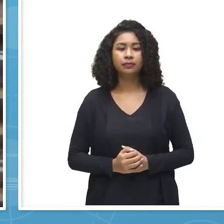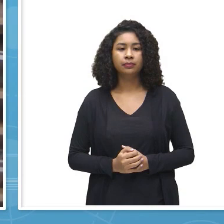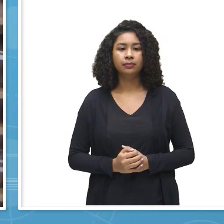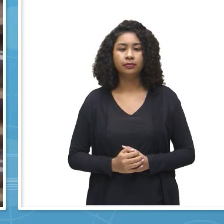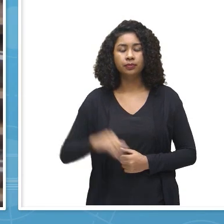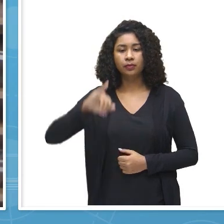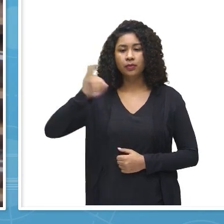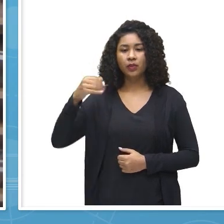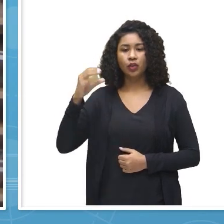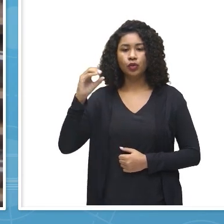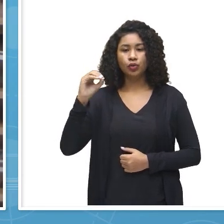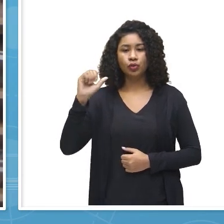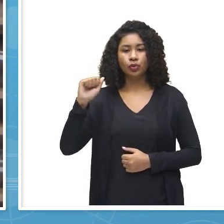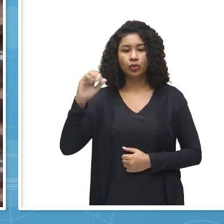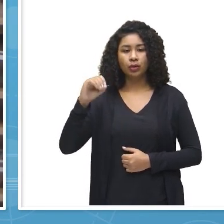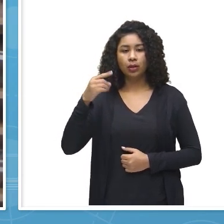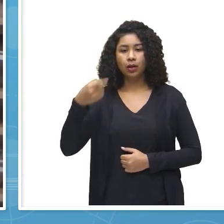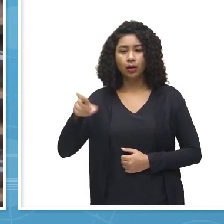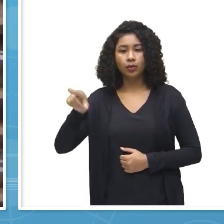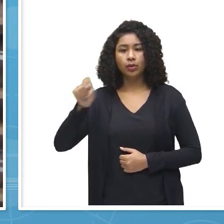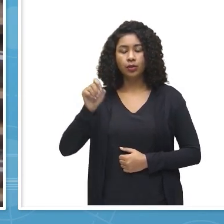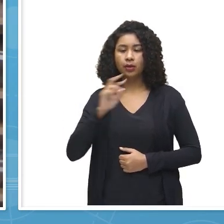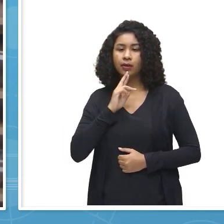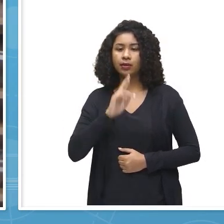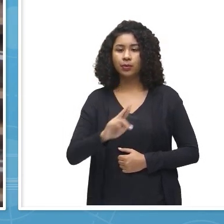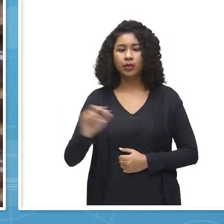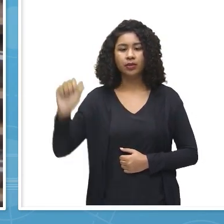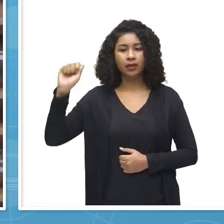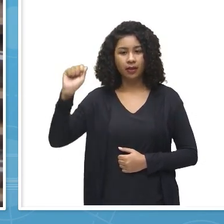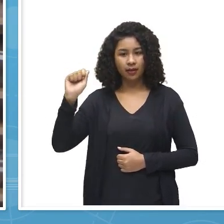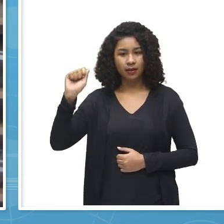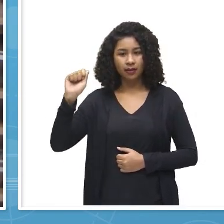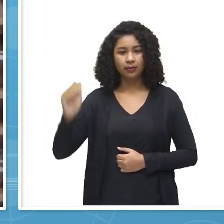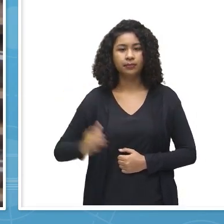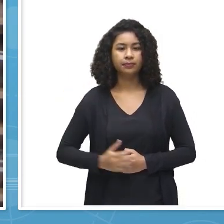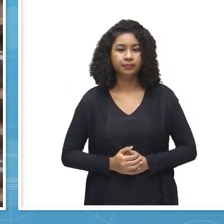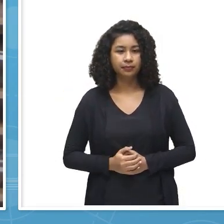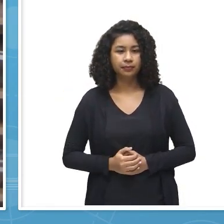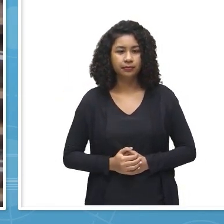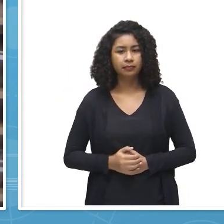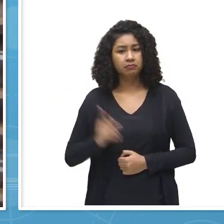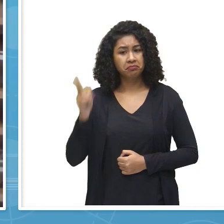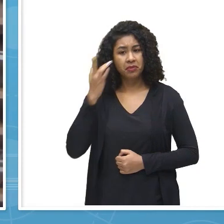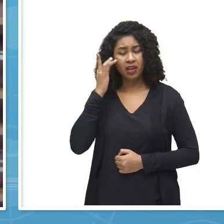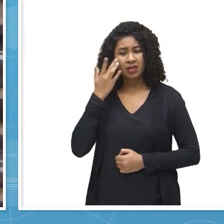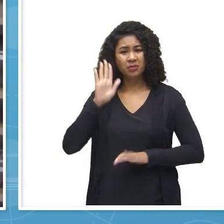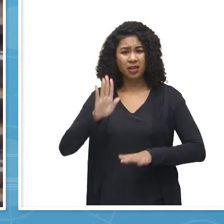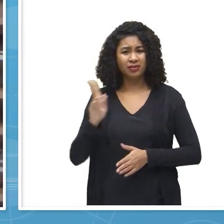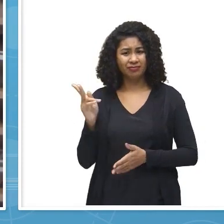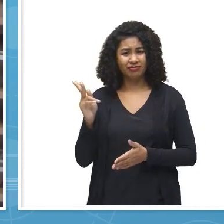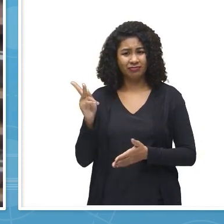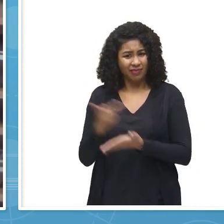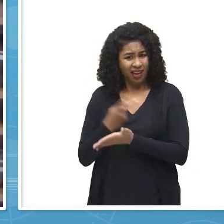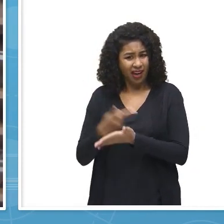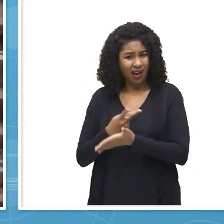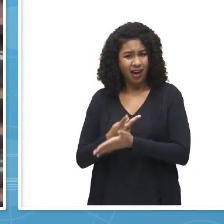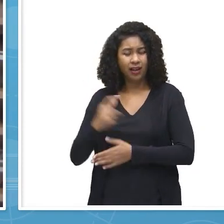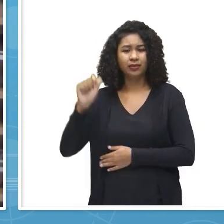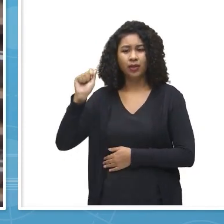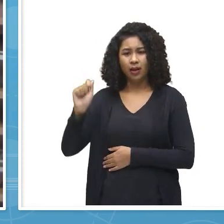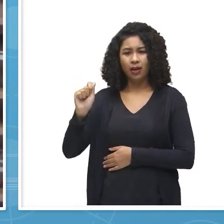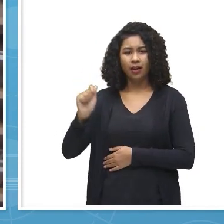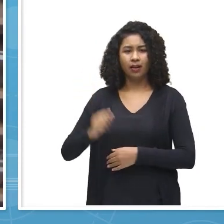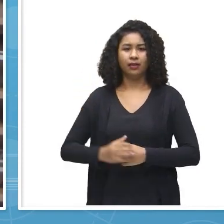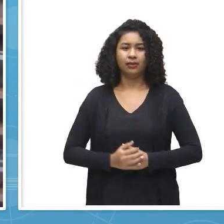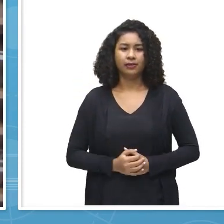Pedro colocou ali a letra A. Então, ele acha que é a letra A, mas a gente acabou de ver que ela não está correta, tá bom? Então, dá para a gente